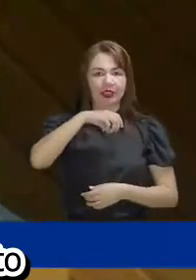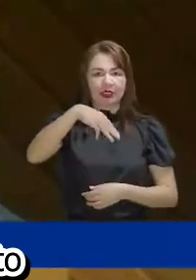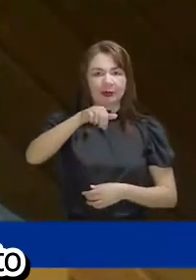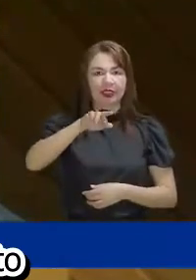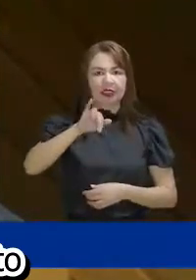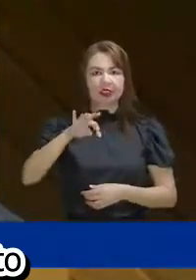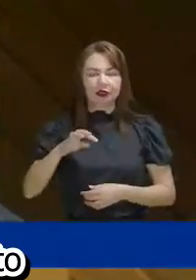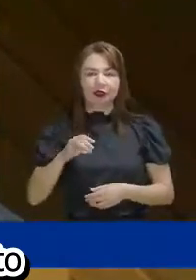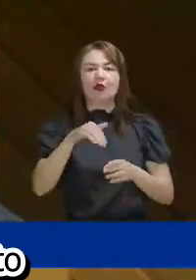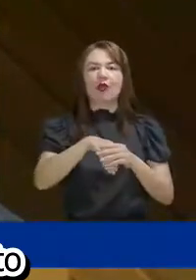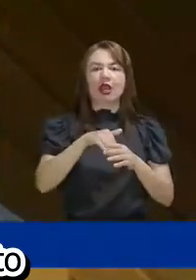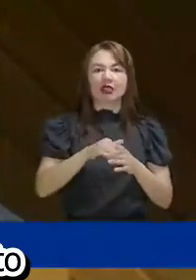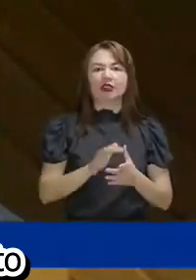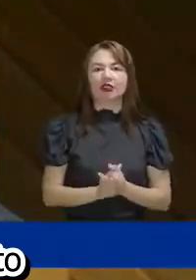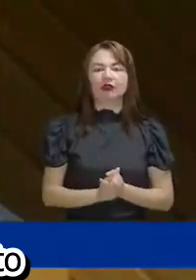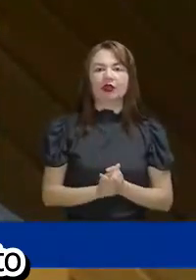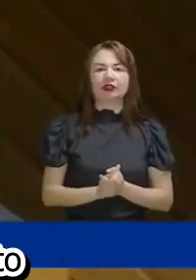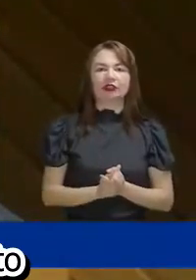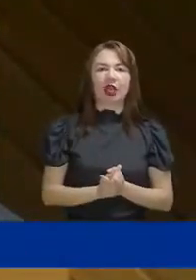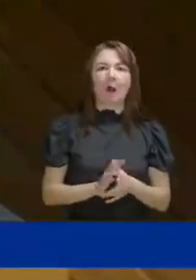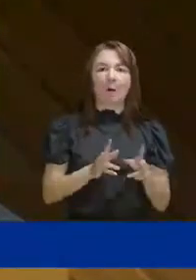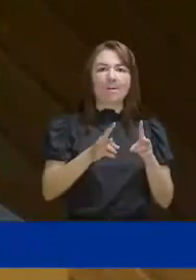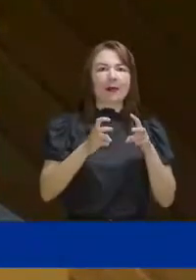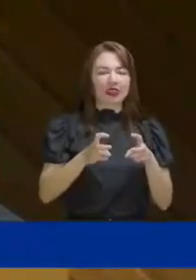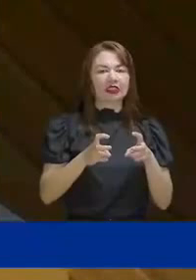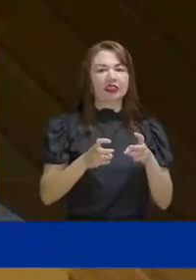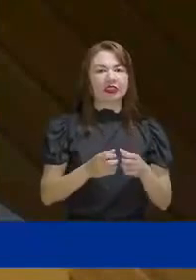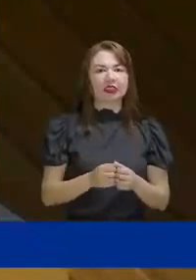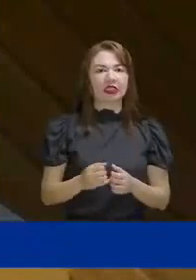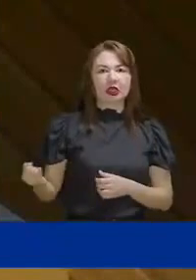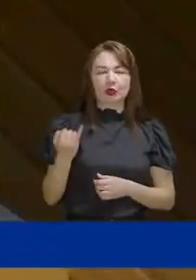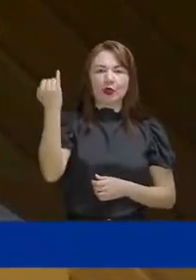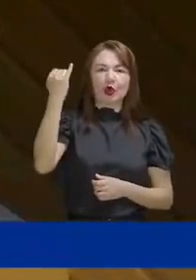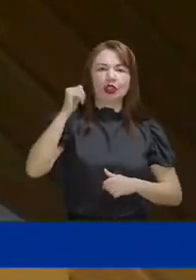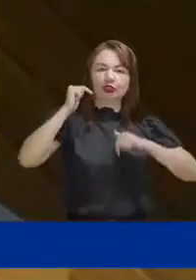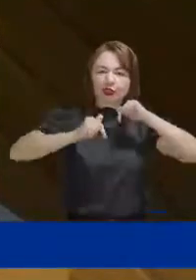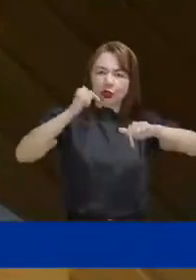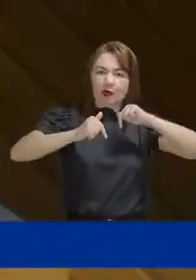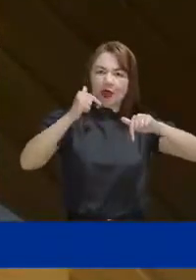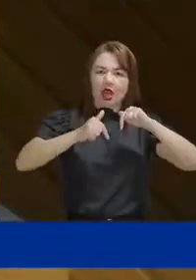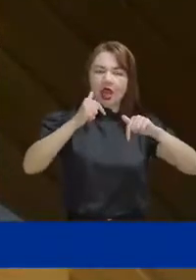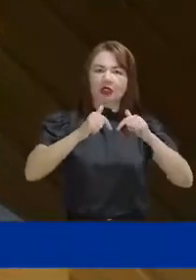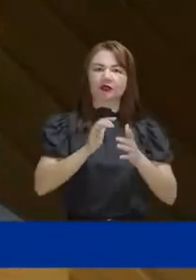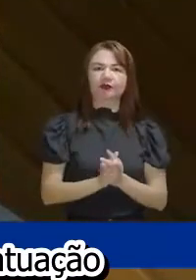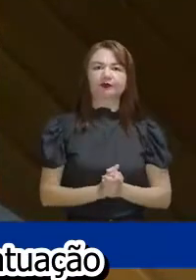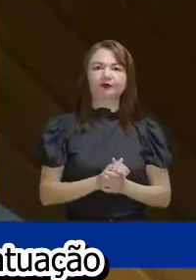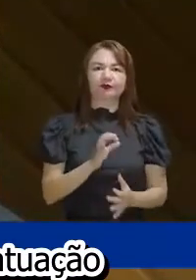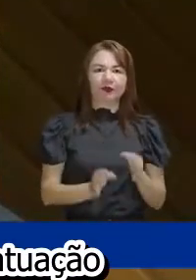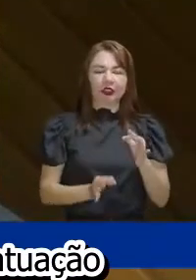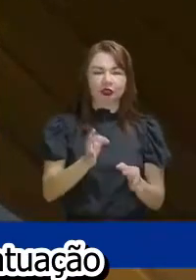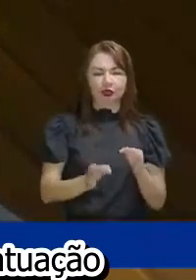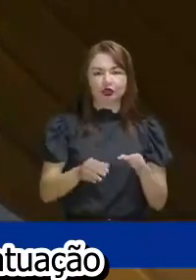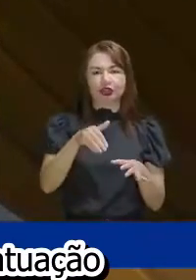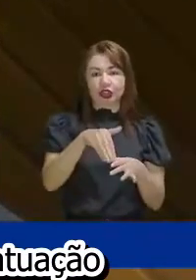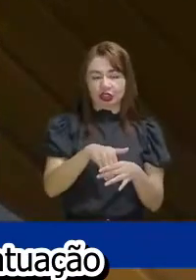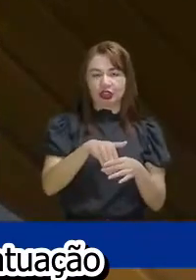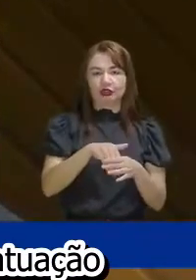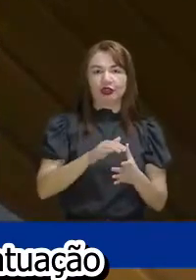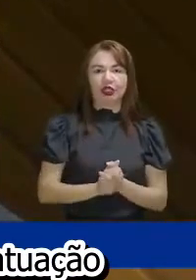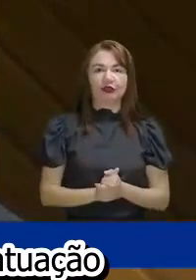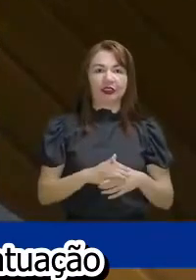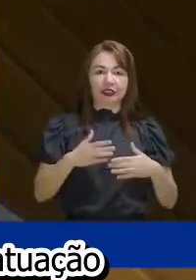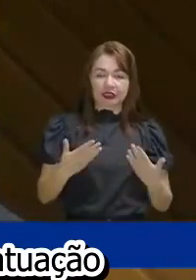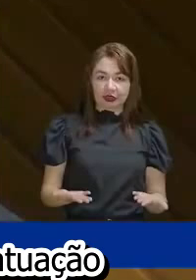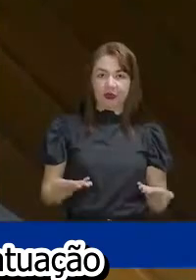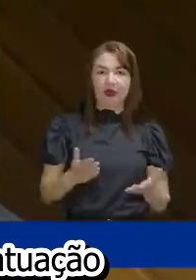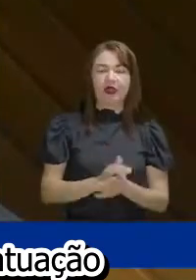Mérito Eleitoral faz reconhecimento aos relevantes serviços prestados à Justiça Eleitoral. E para receber